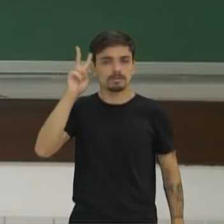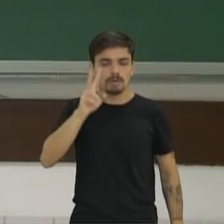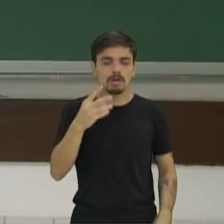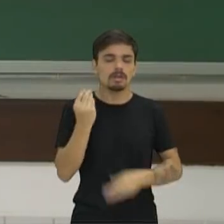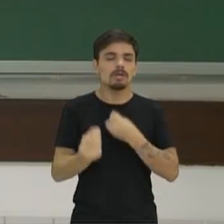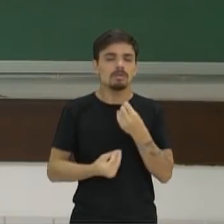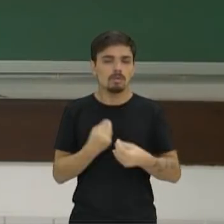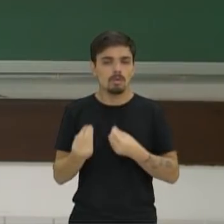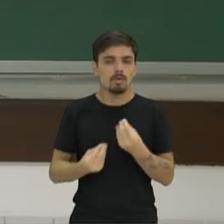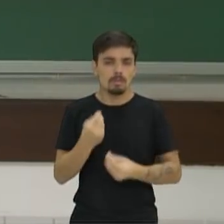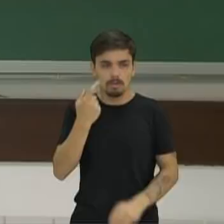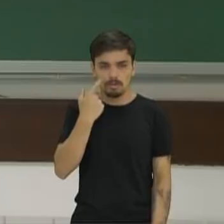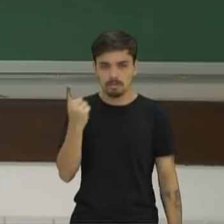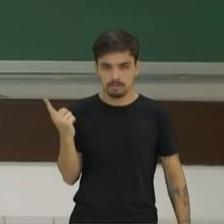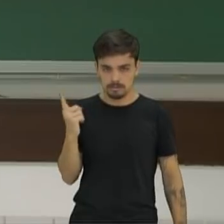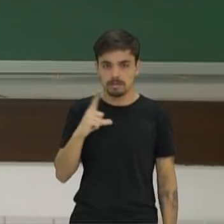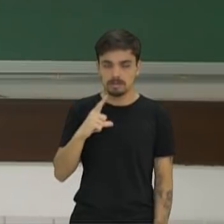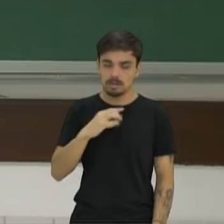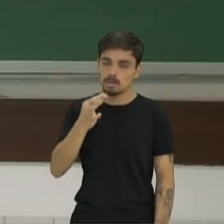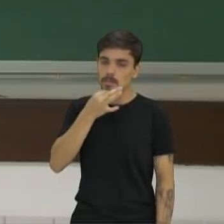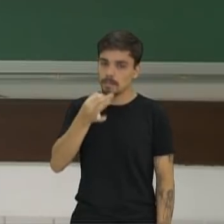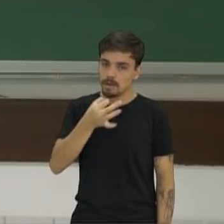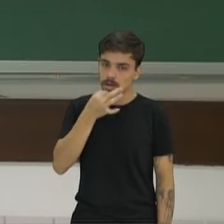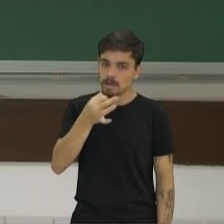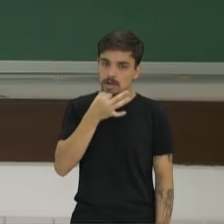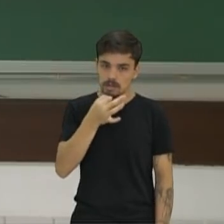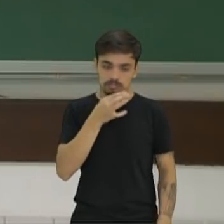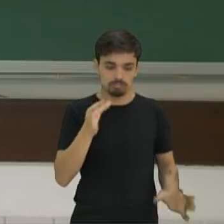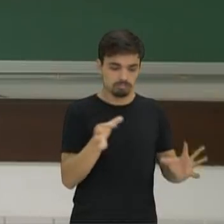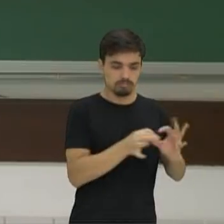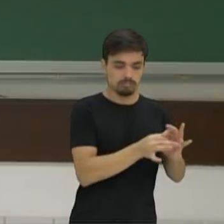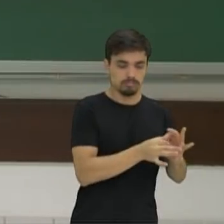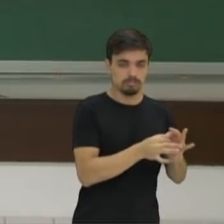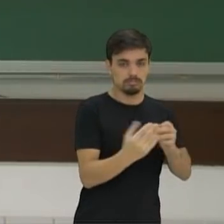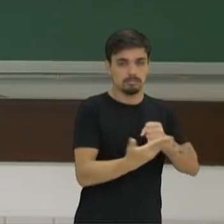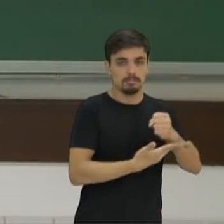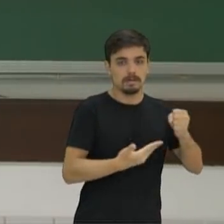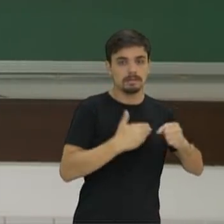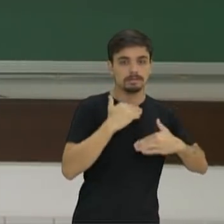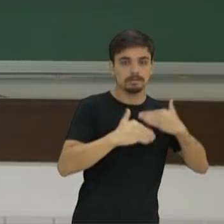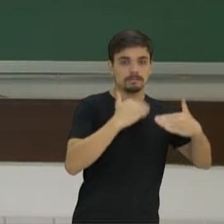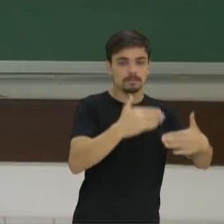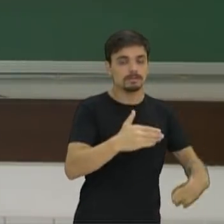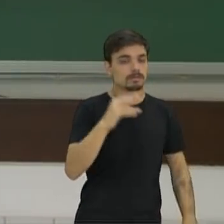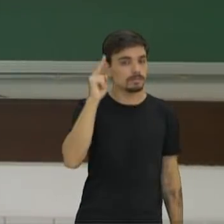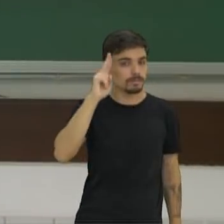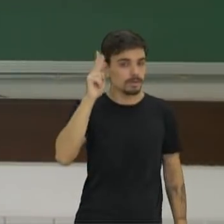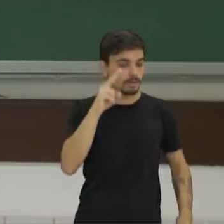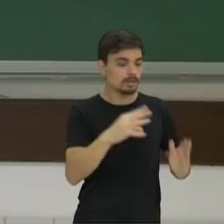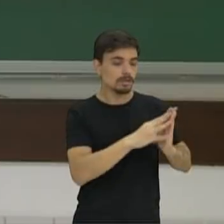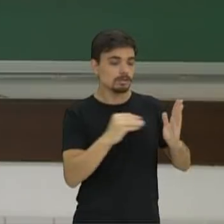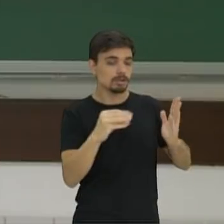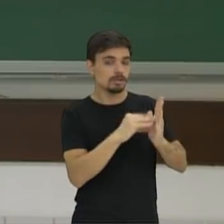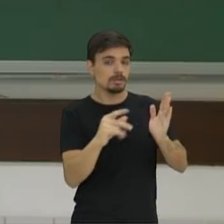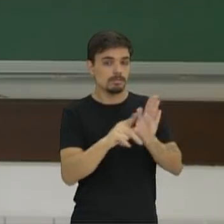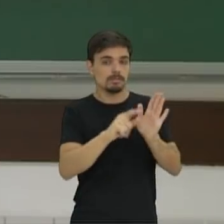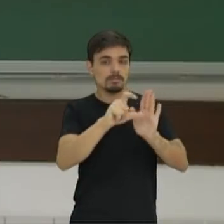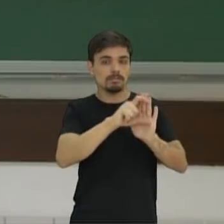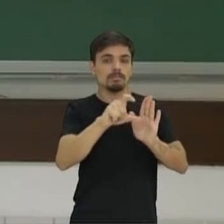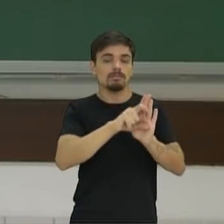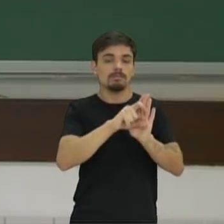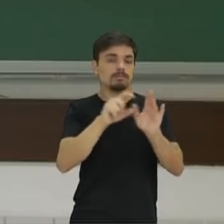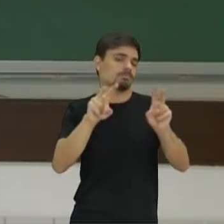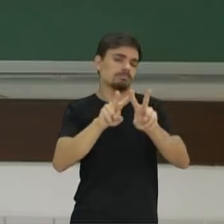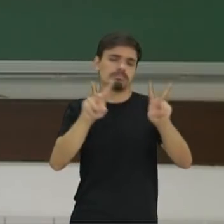ela vai argumentar. Ela vai argumentar com base na evolução histórica. Retire do trecho o termo ou